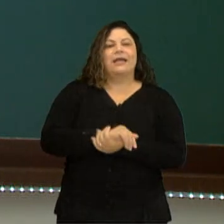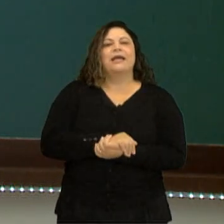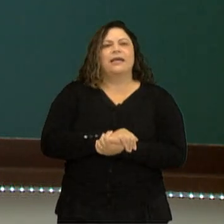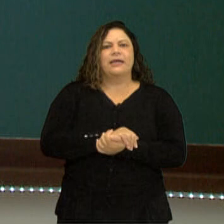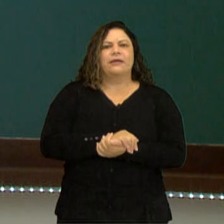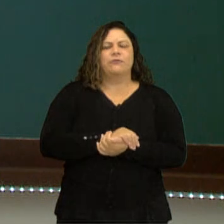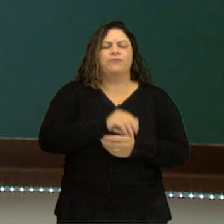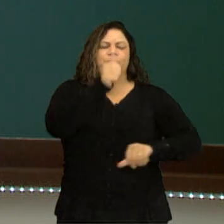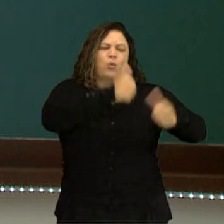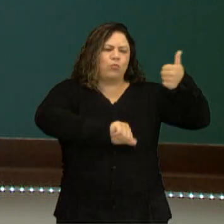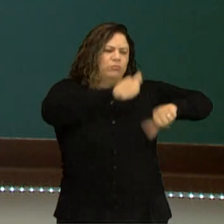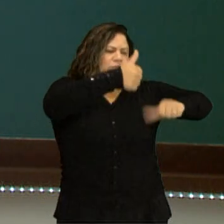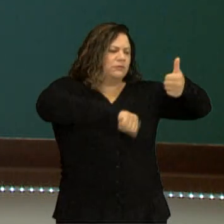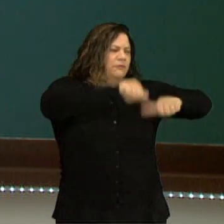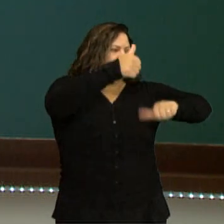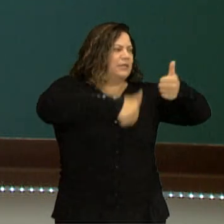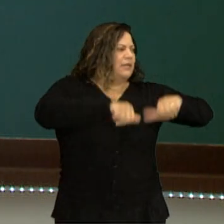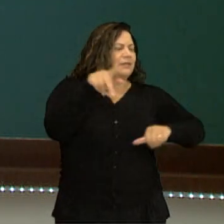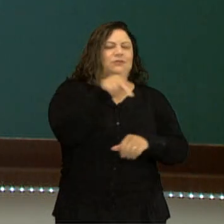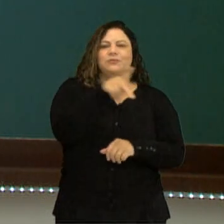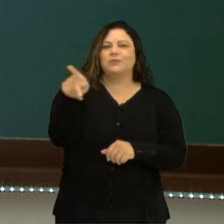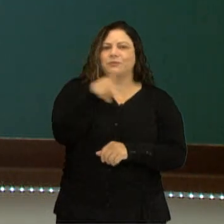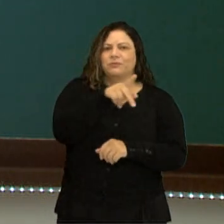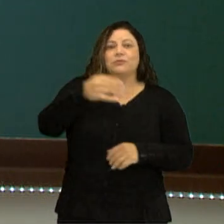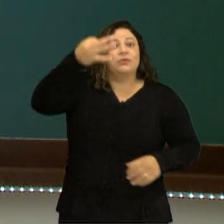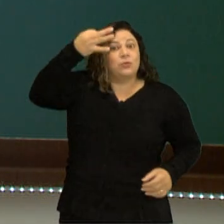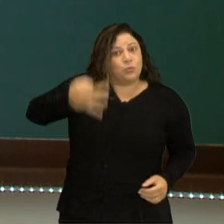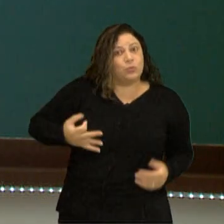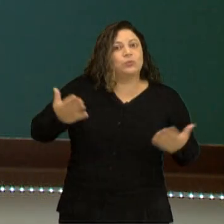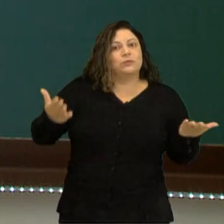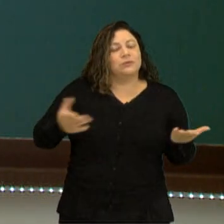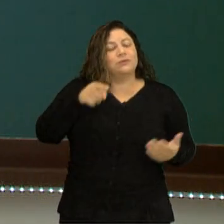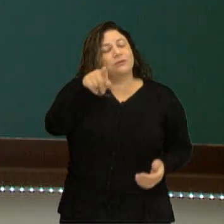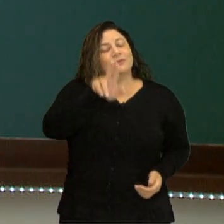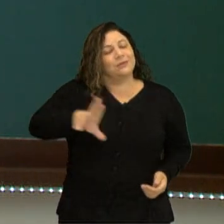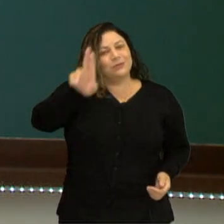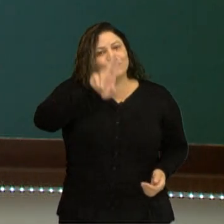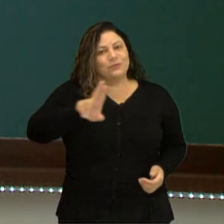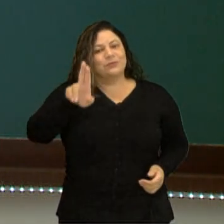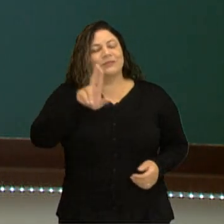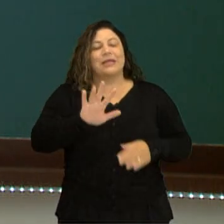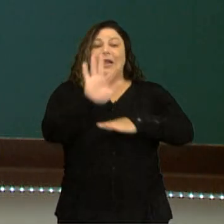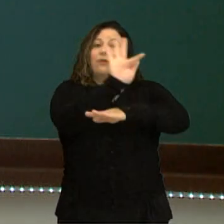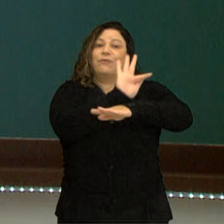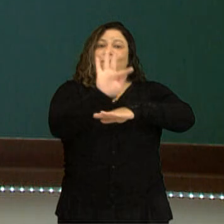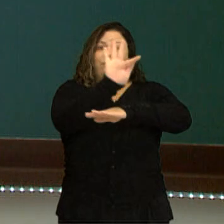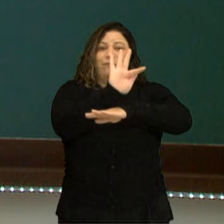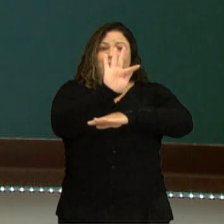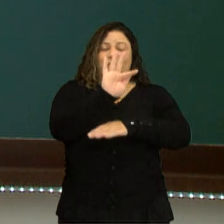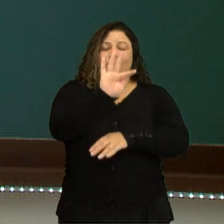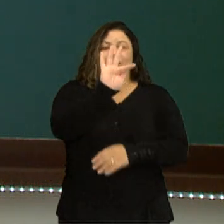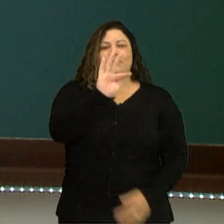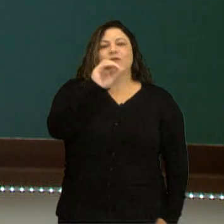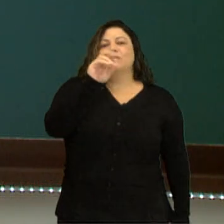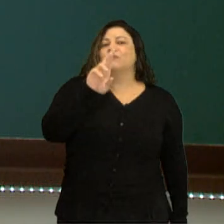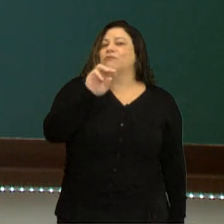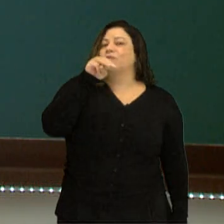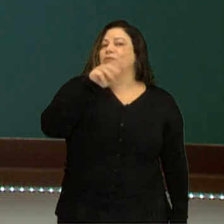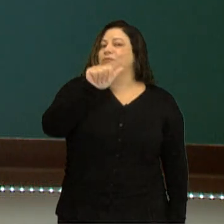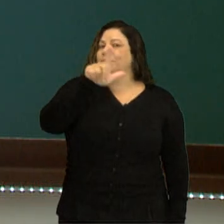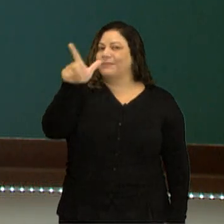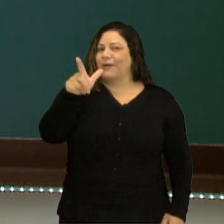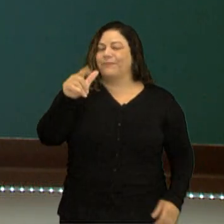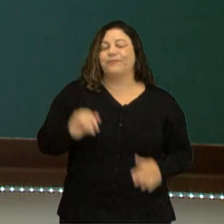sendo avaliados pela professora, com certeza vocês utilizaram da linguagem formal. E a informal? Aonde será